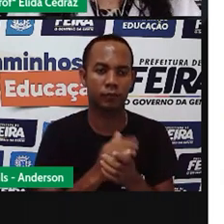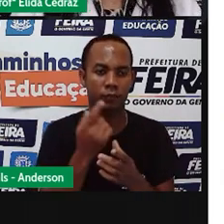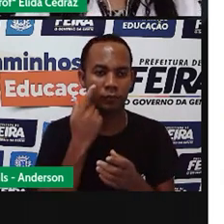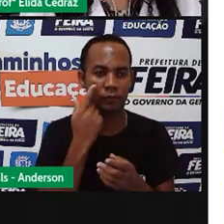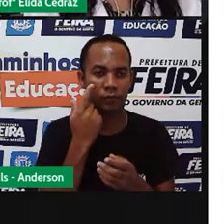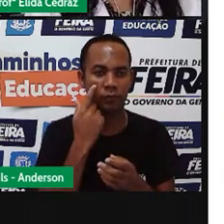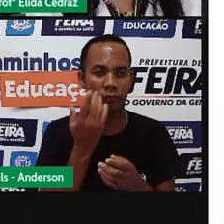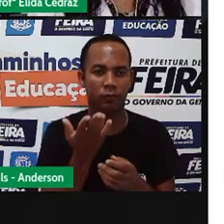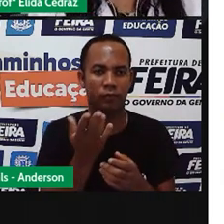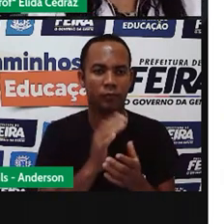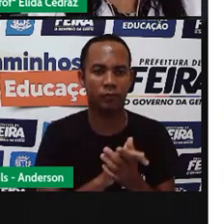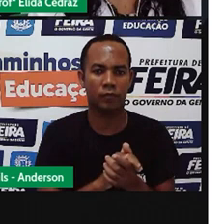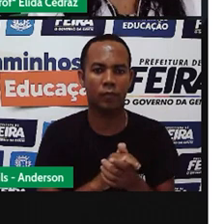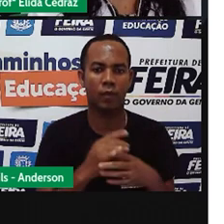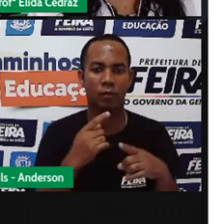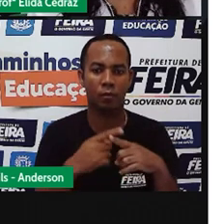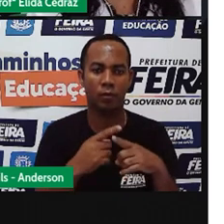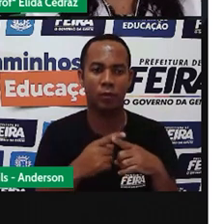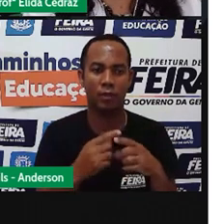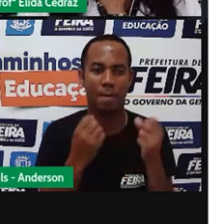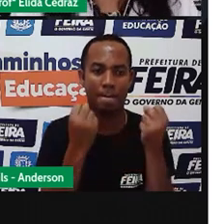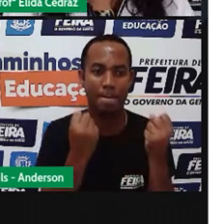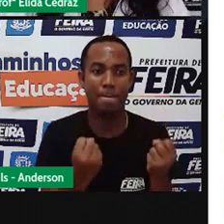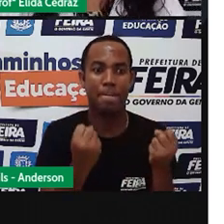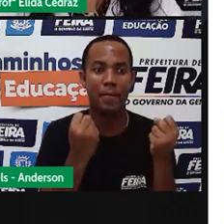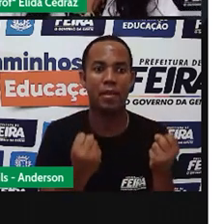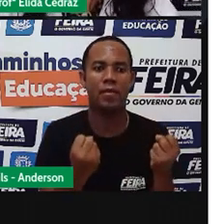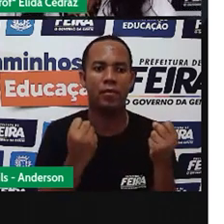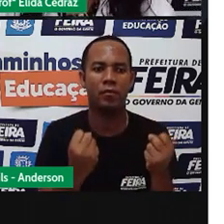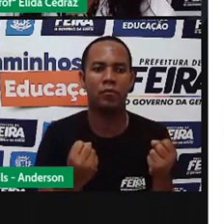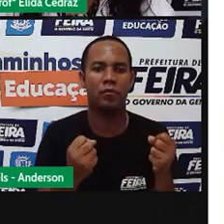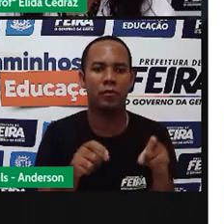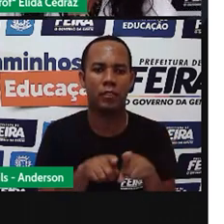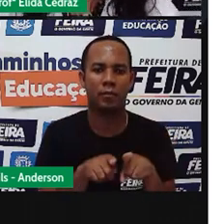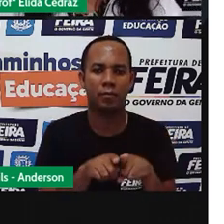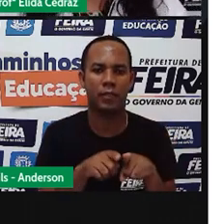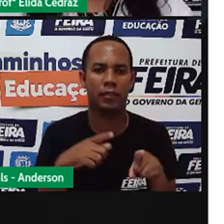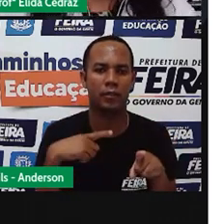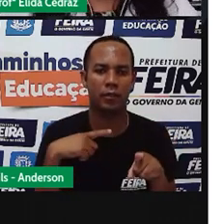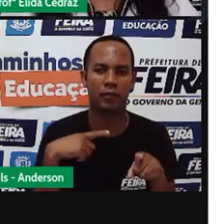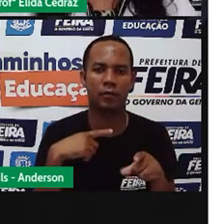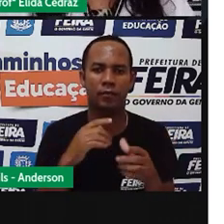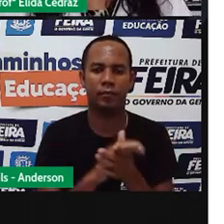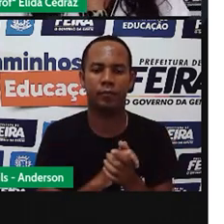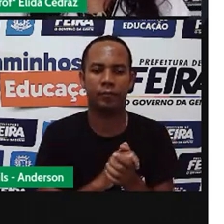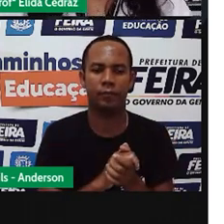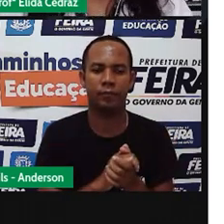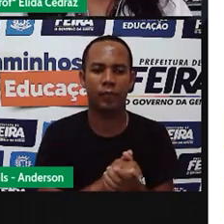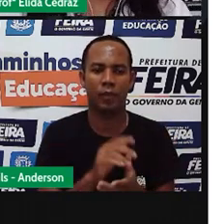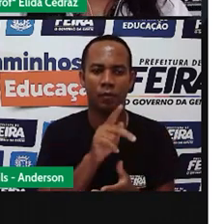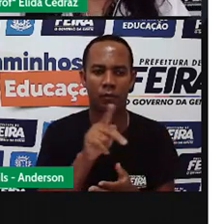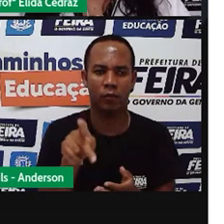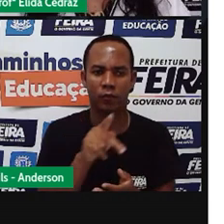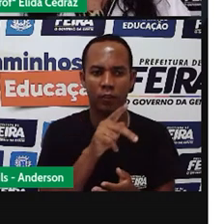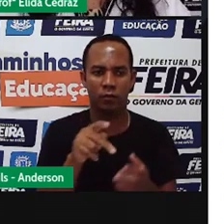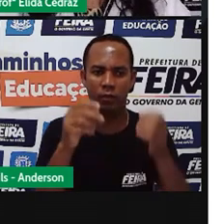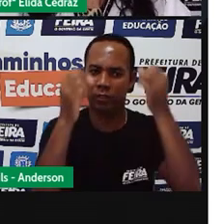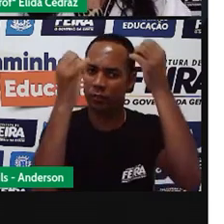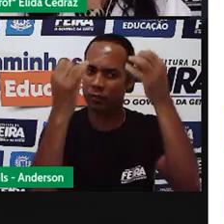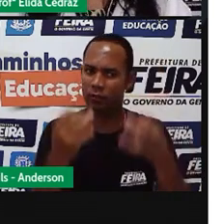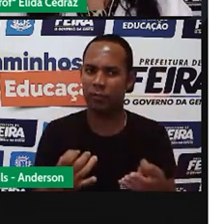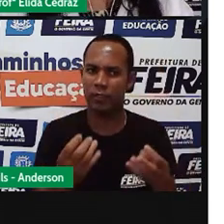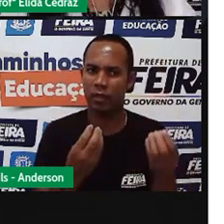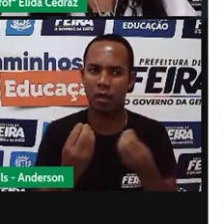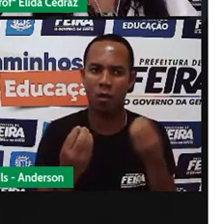Ó, porque ela suporta peso e não deforma. A prova é explicar o termo